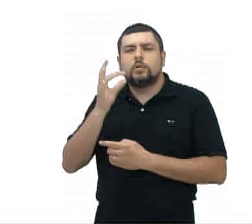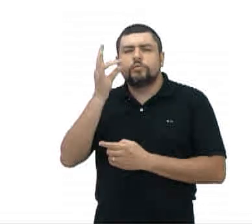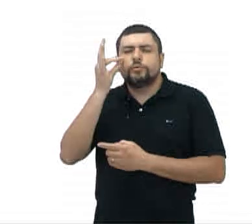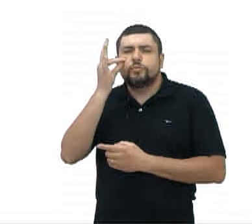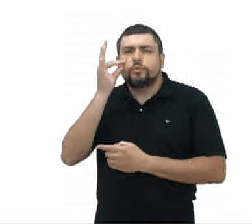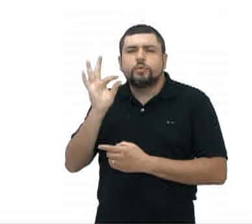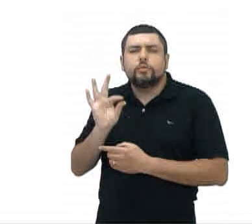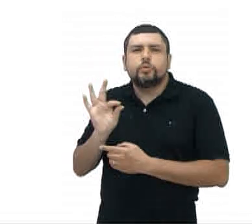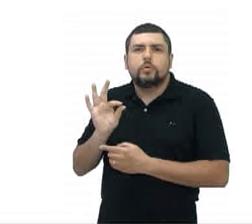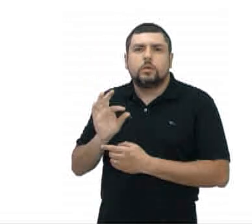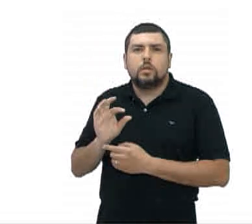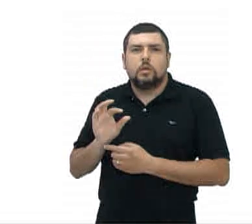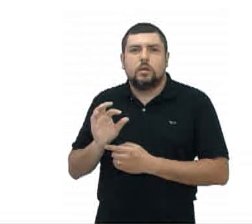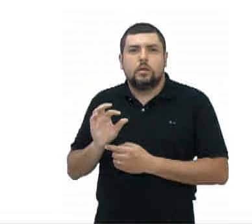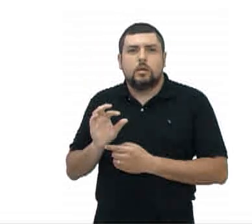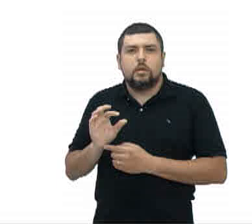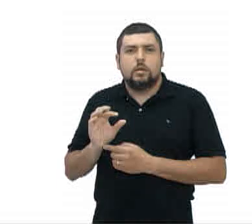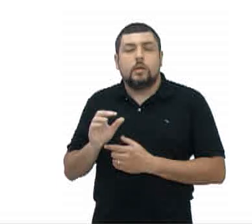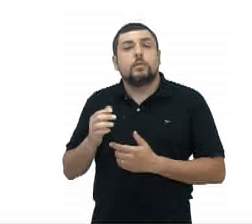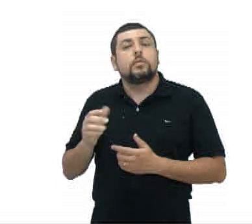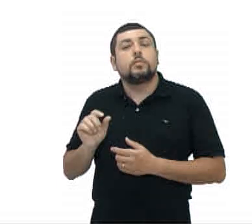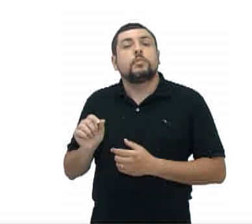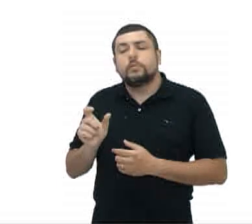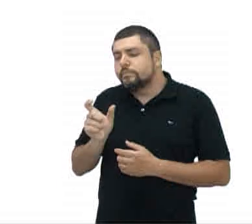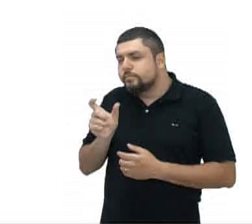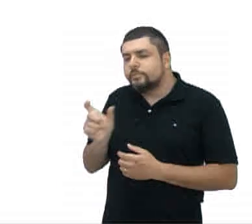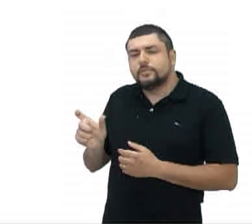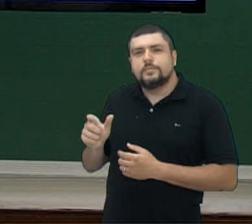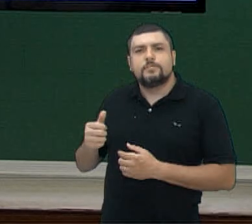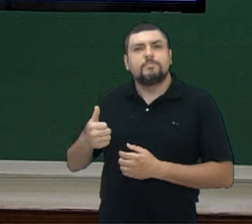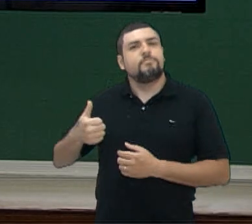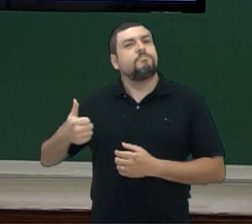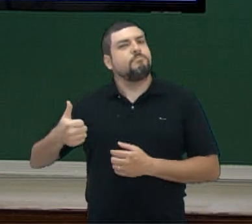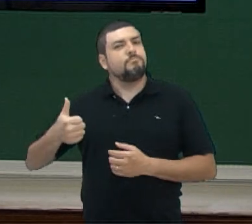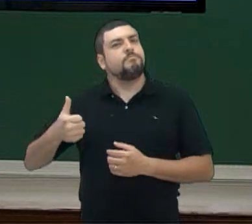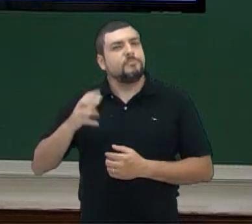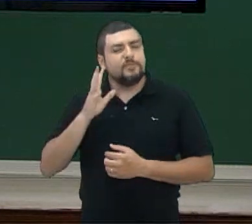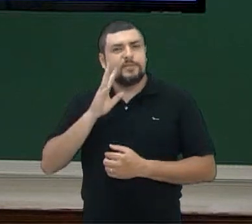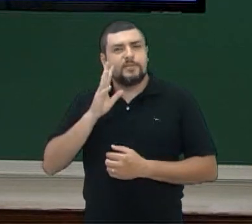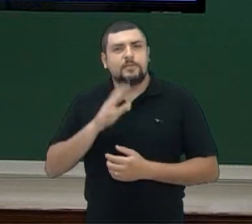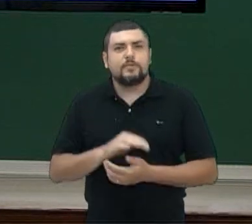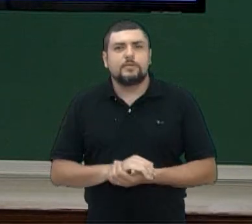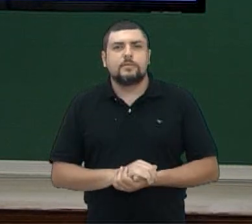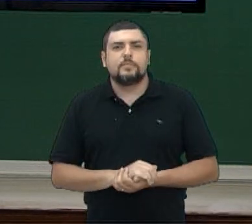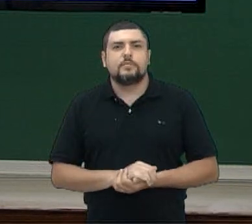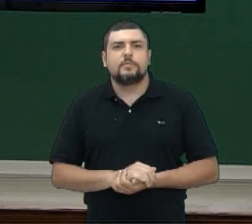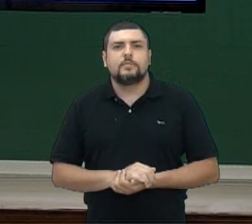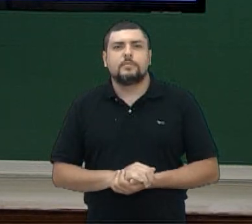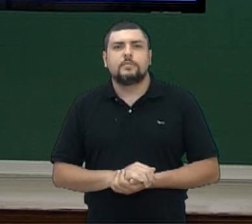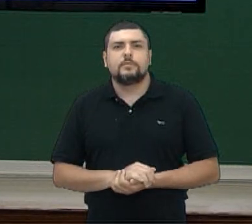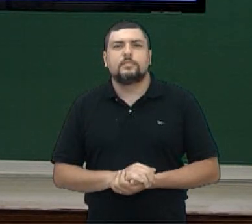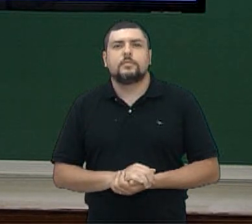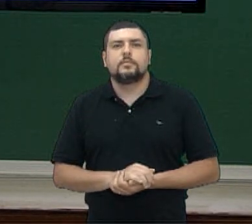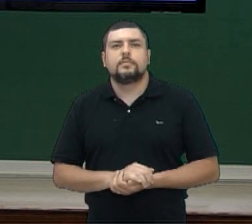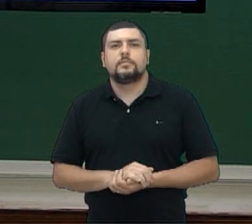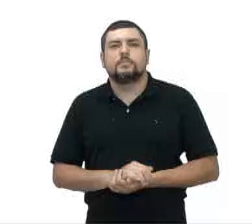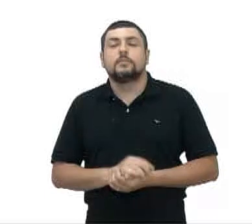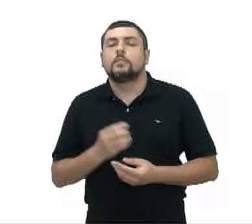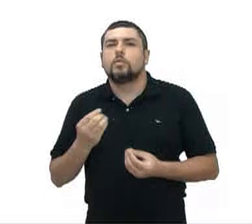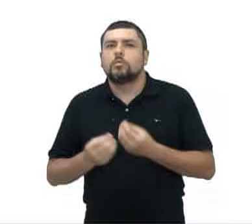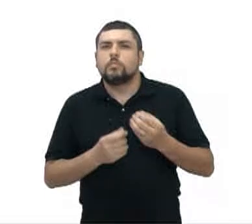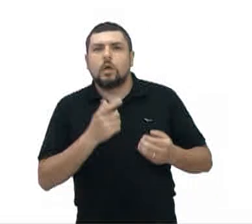uma carga positiva ou negativa? It's positive. Tem uma carga positiva, ok? E como que ele consegue o que ele